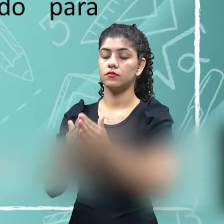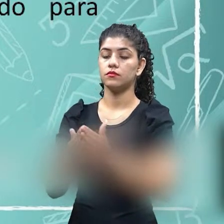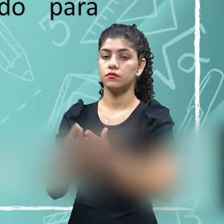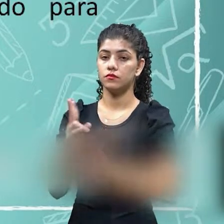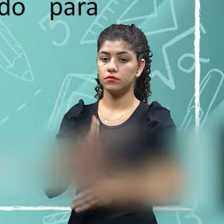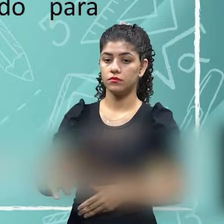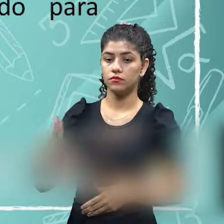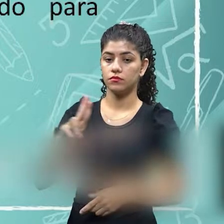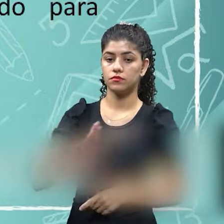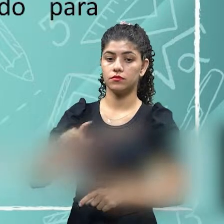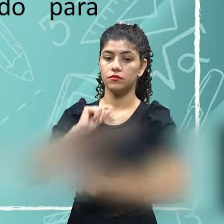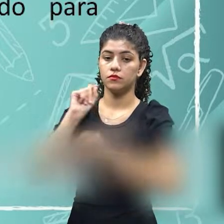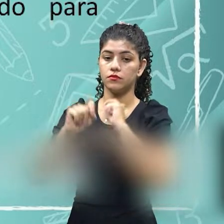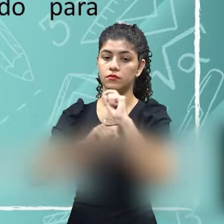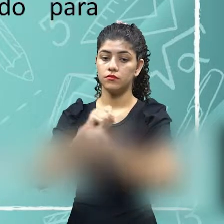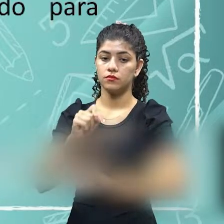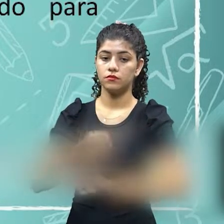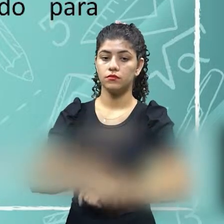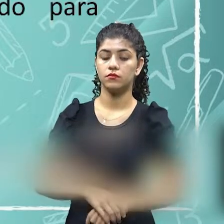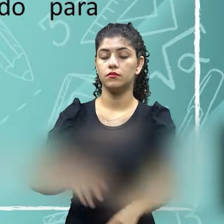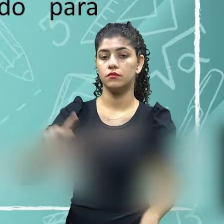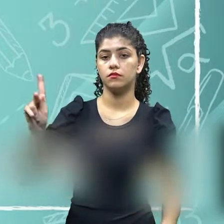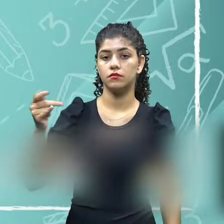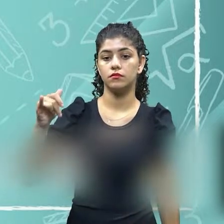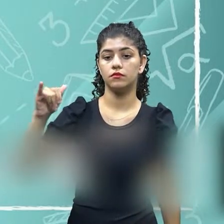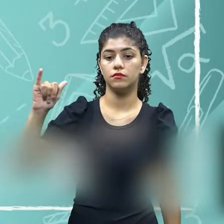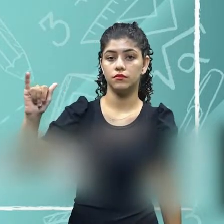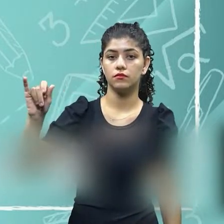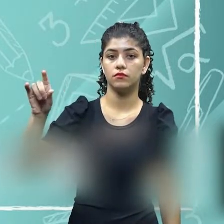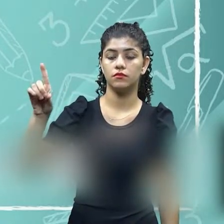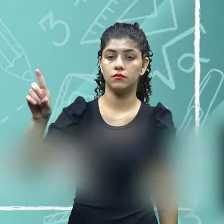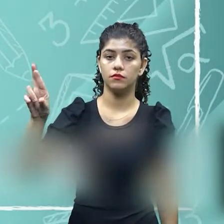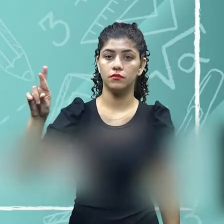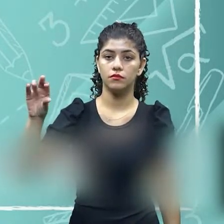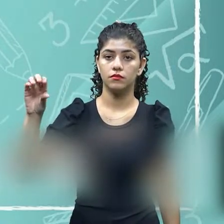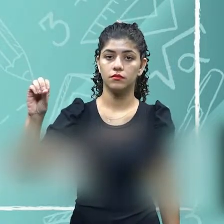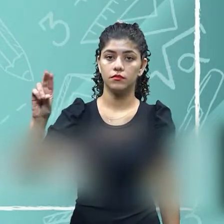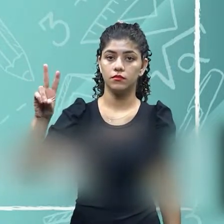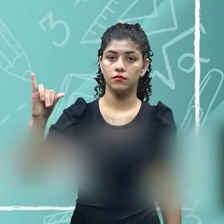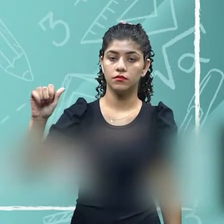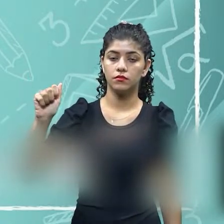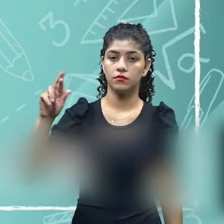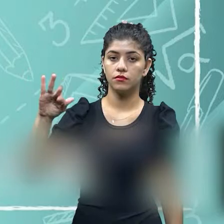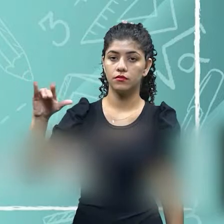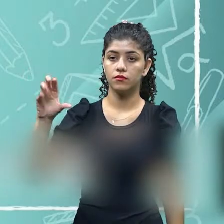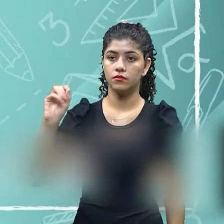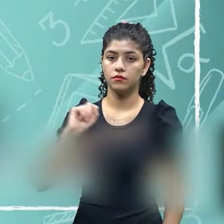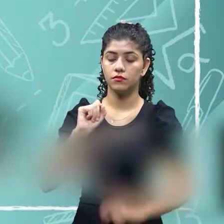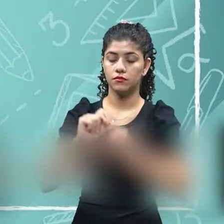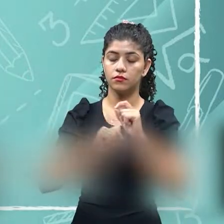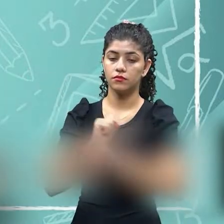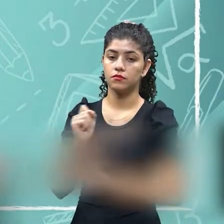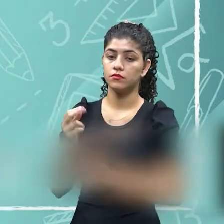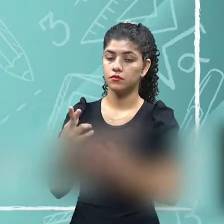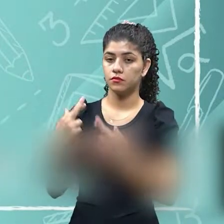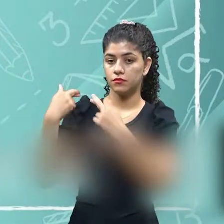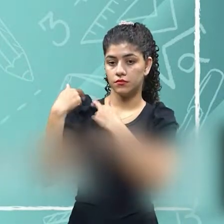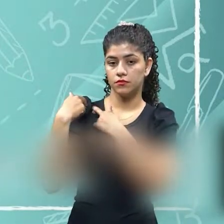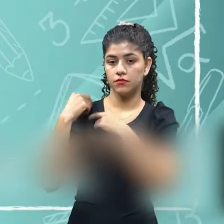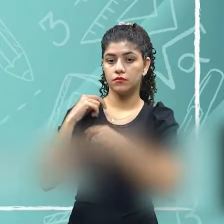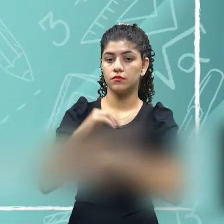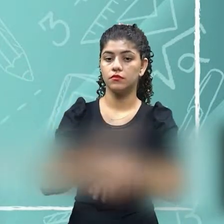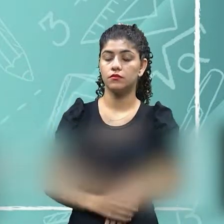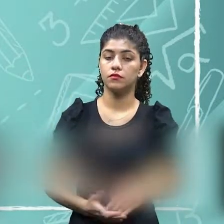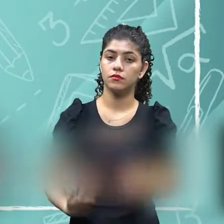para transporte marítimo ou hidroviário interior. Então observamos aqui que as obrigações do exportador é até o desembaraçamento